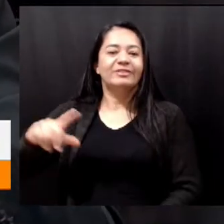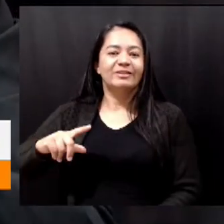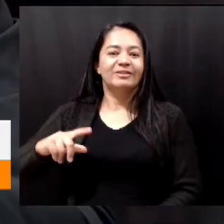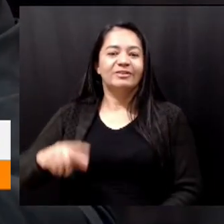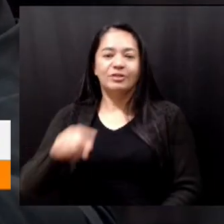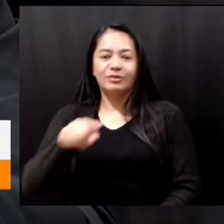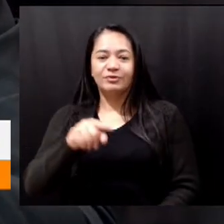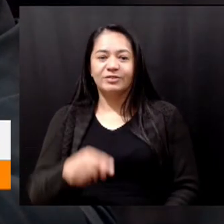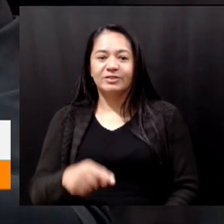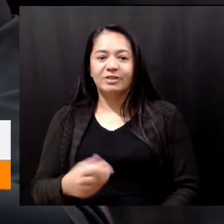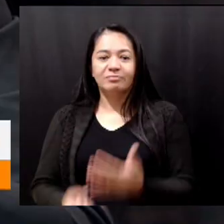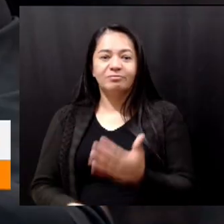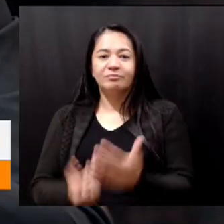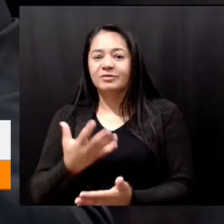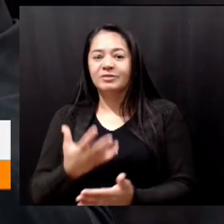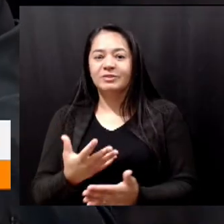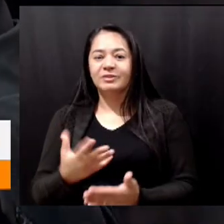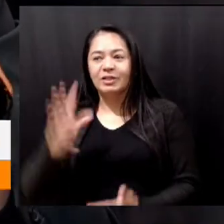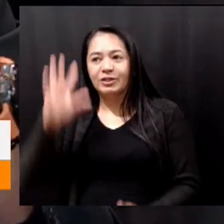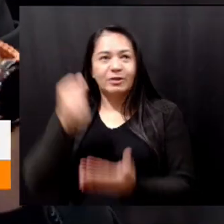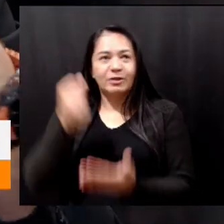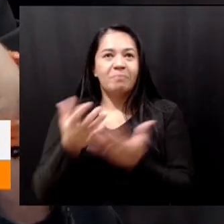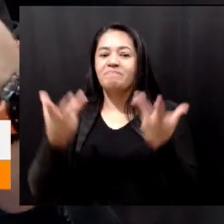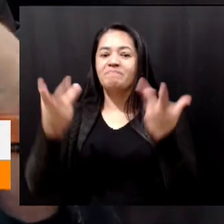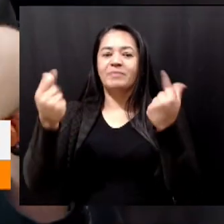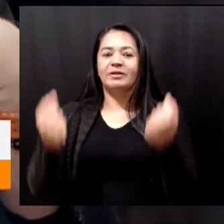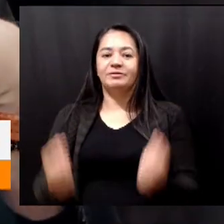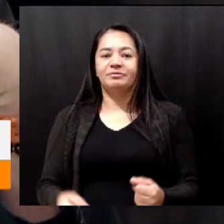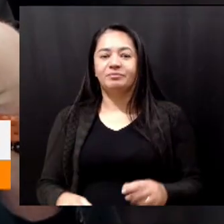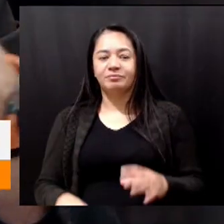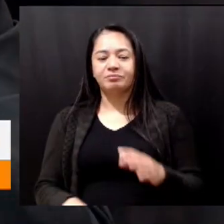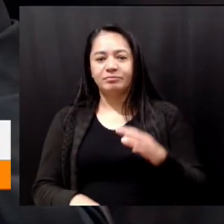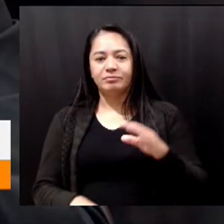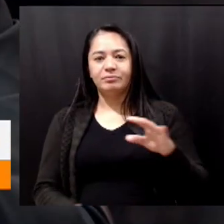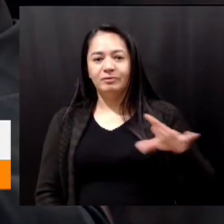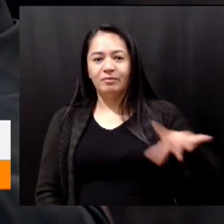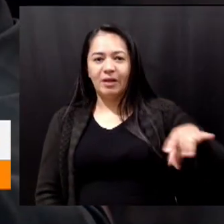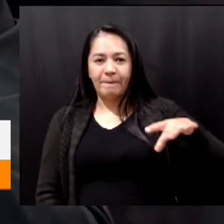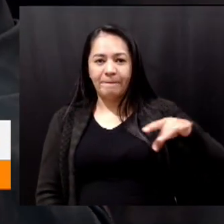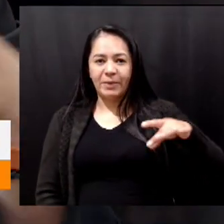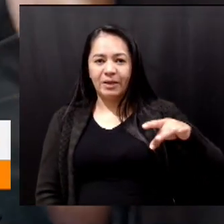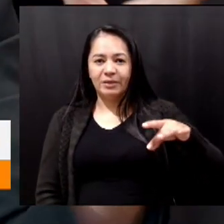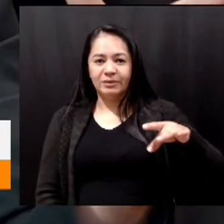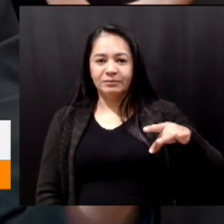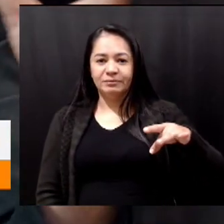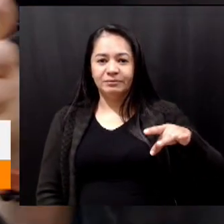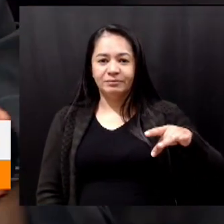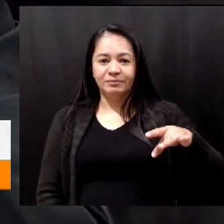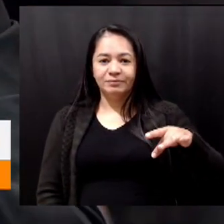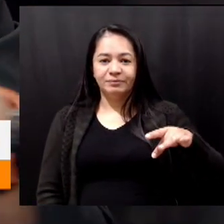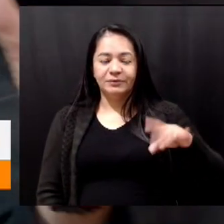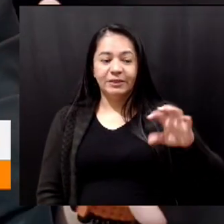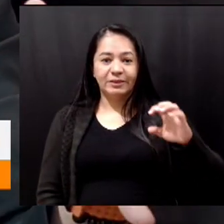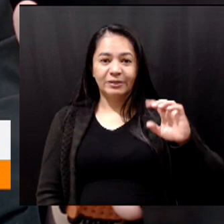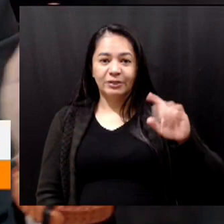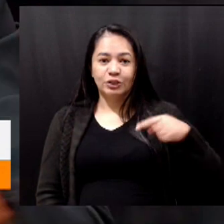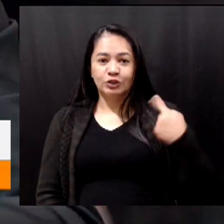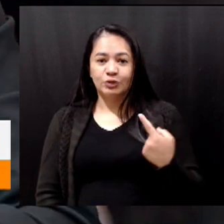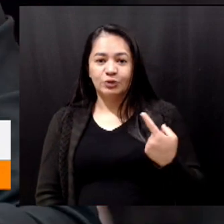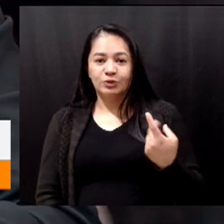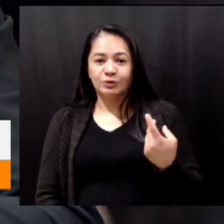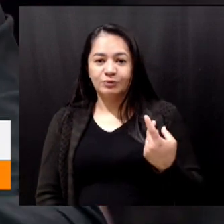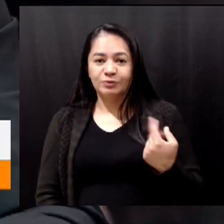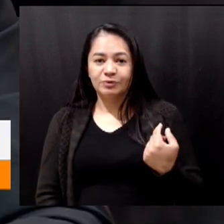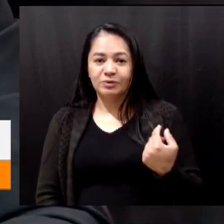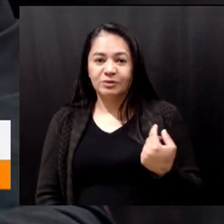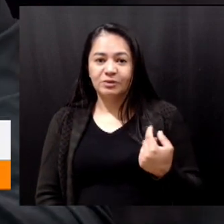solução gigantesca. Na Claro, sem querer falar muito techniquez, né, a gente não acredita em venture